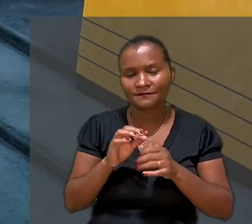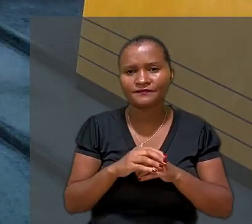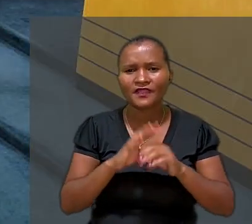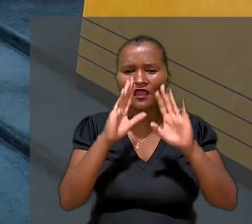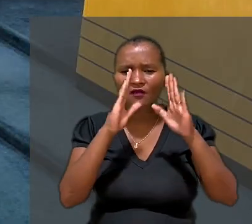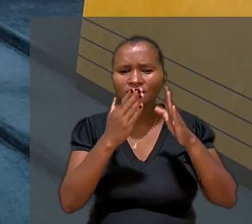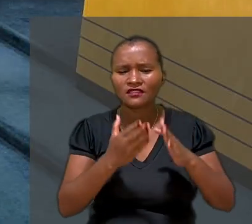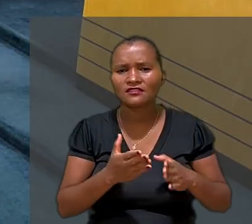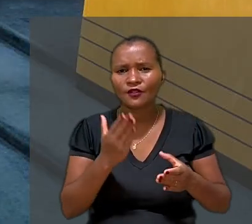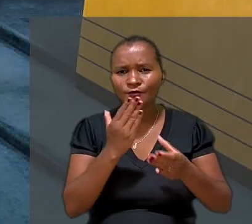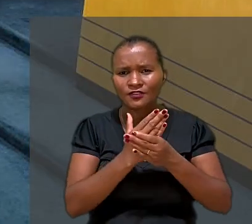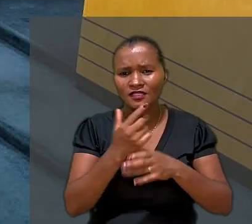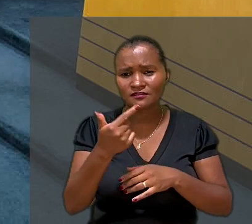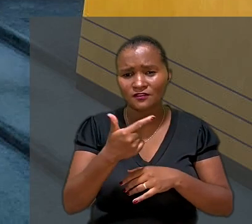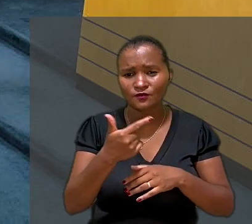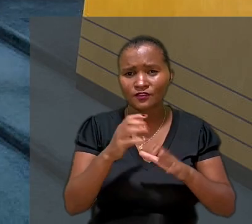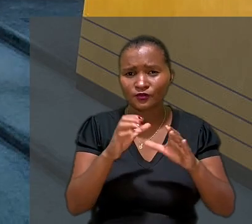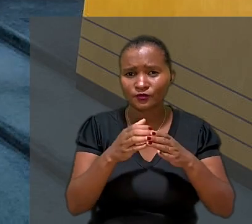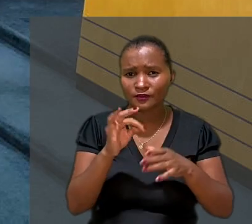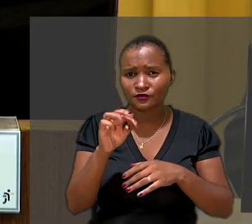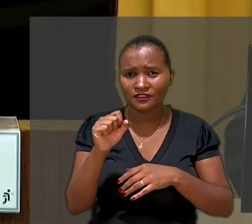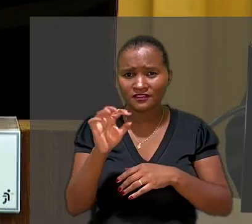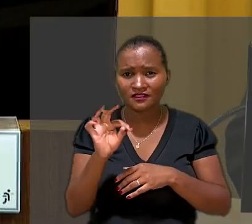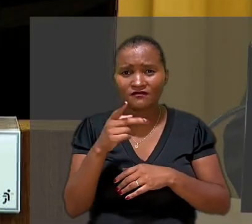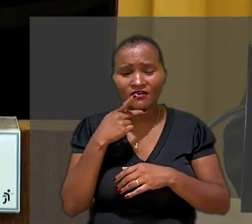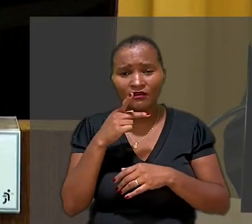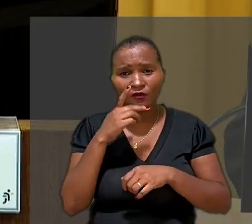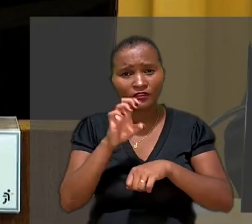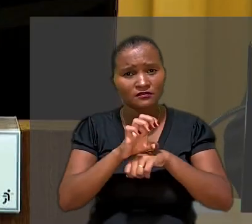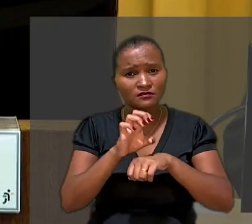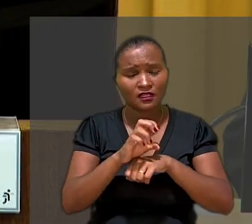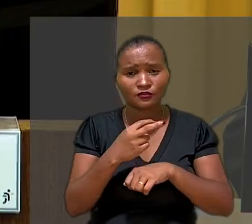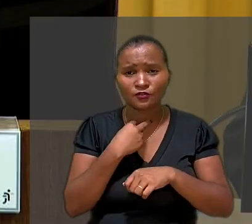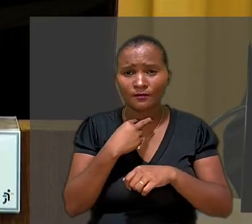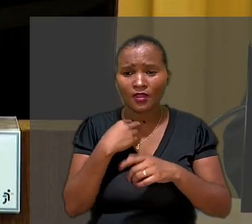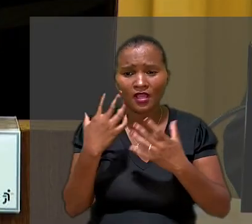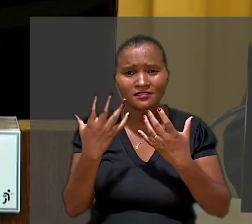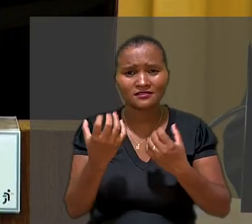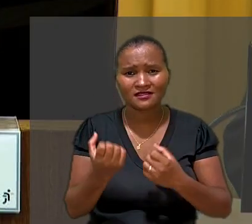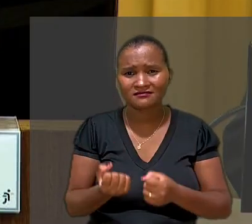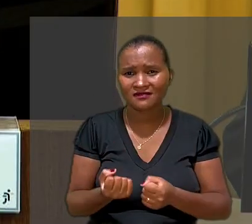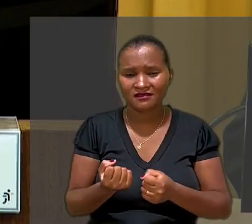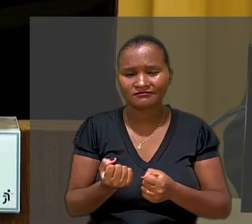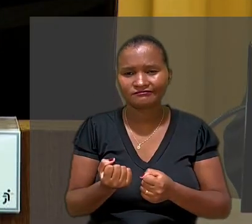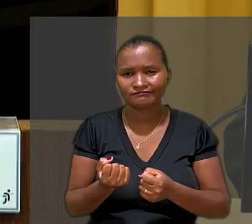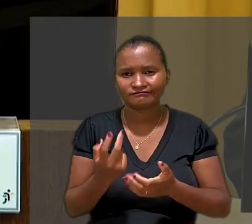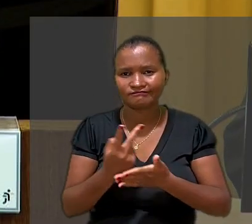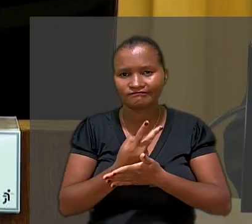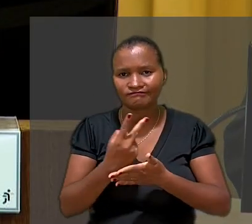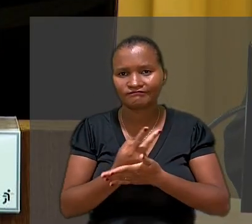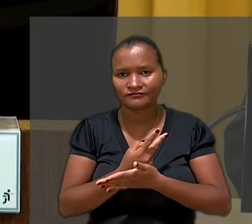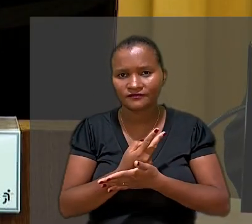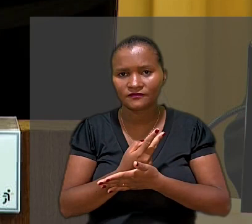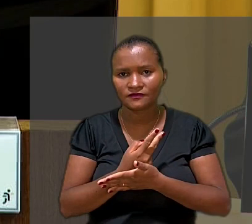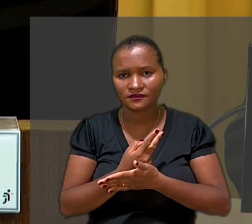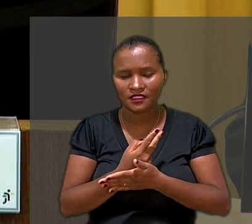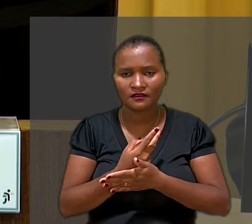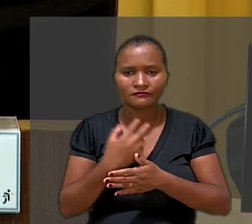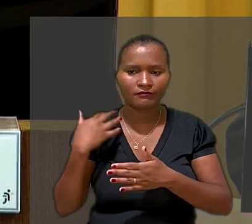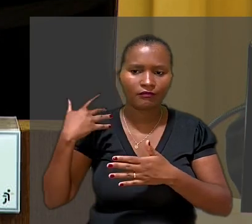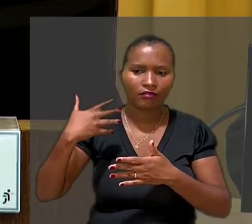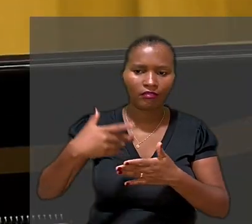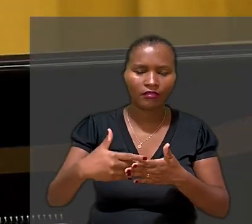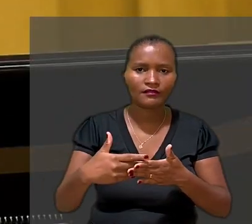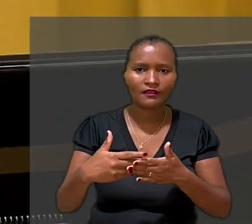Ao analisar o caso, a segunda turma do TST ressaltou que o Estado não pode compactuar com a impunidade, em razão da passagem